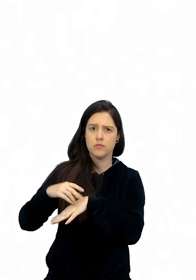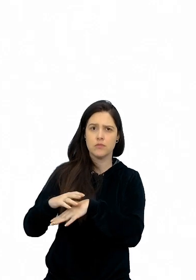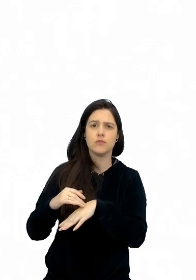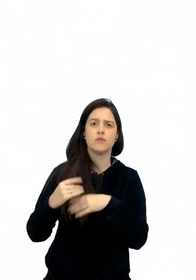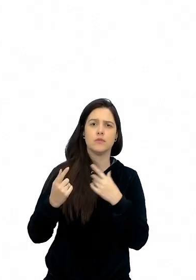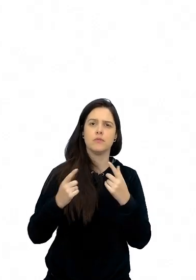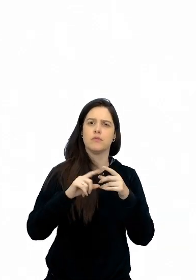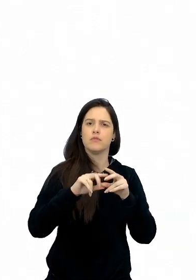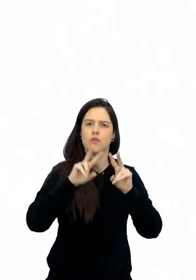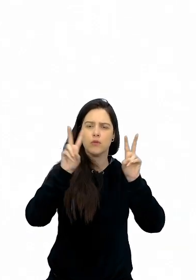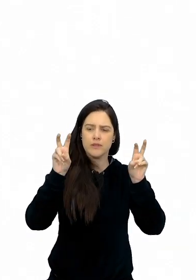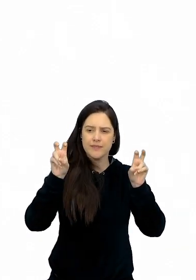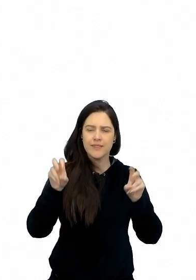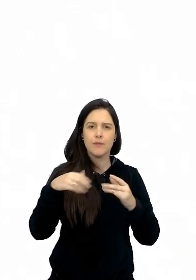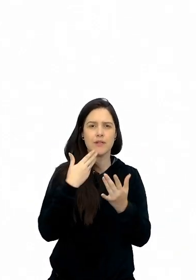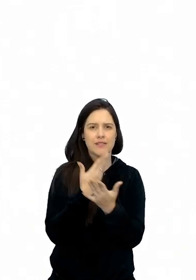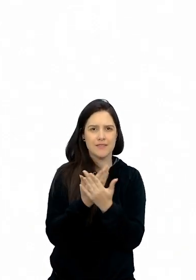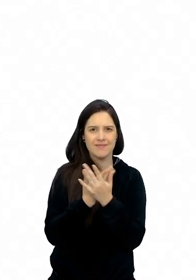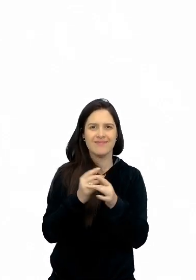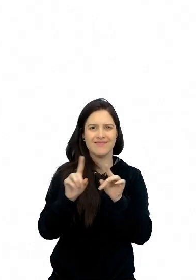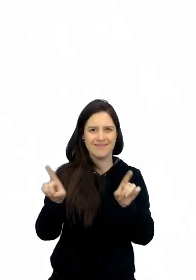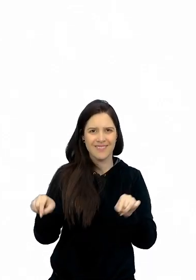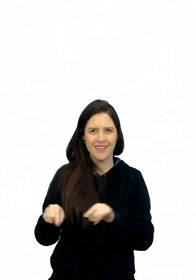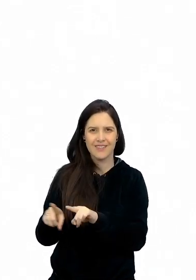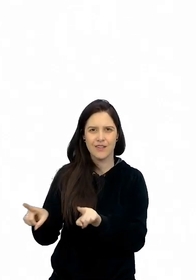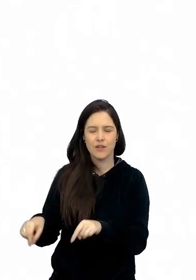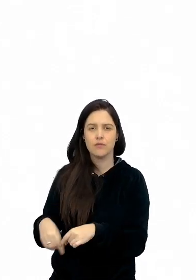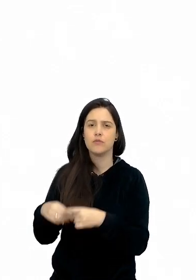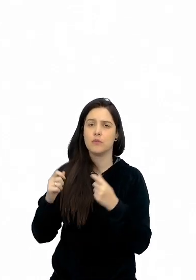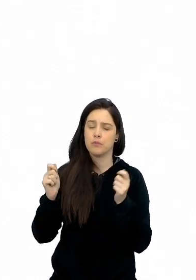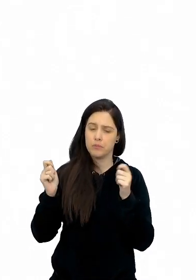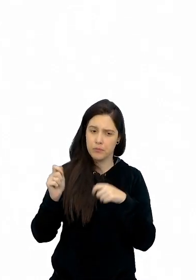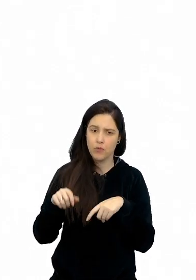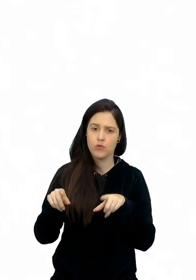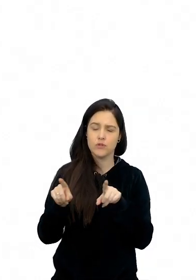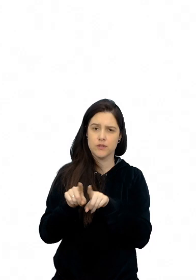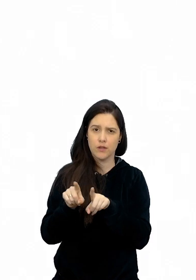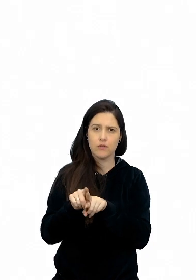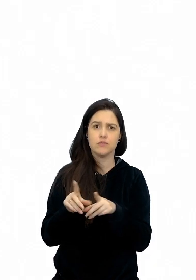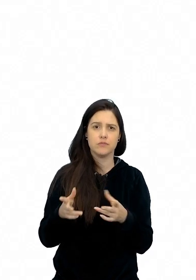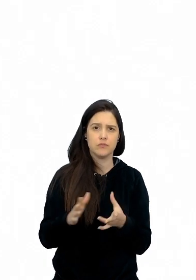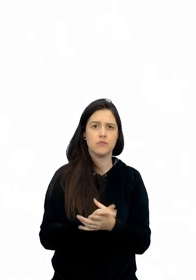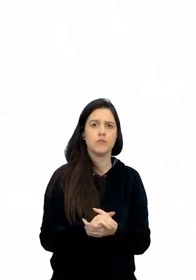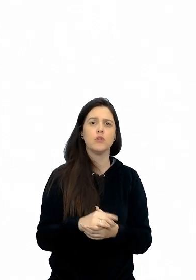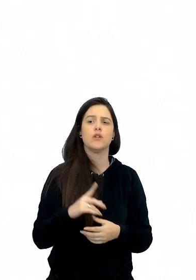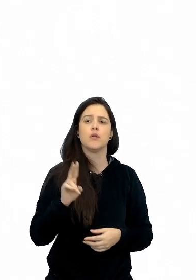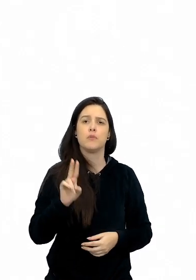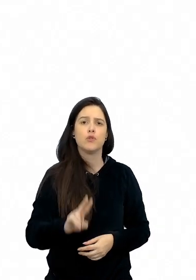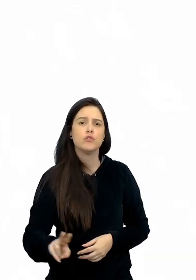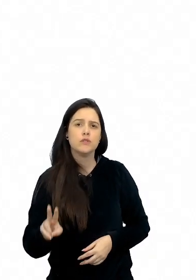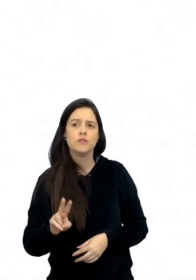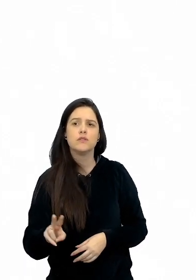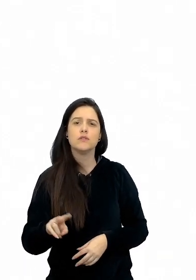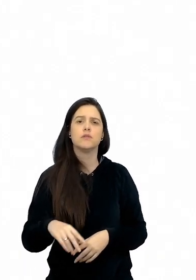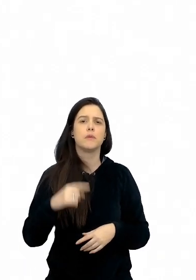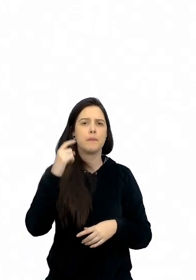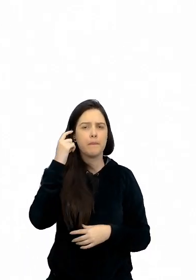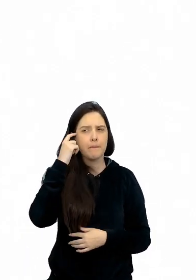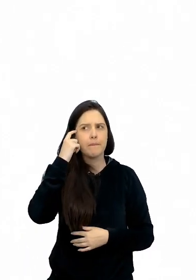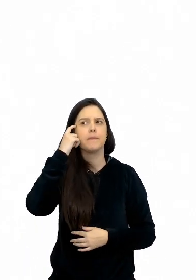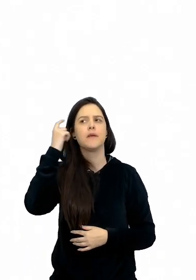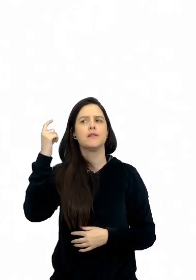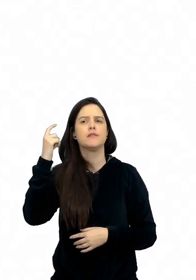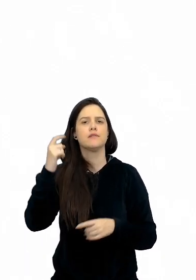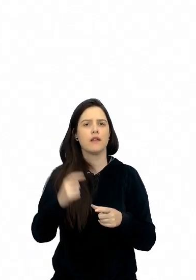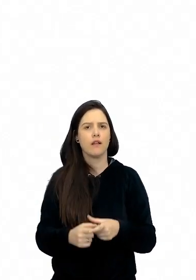piso que tem na sala de aula, ele pode ver ali pela porta da sala de aula, ele pode ver pelo quadro